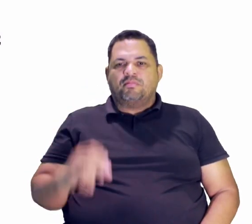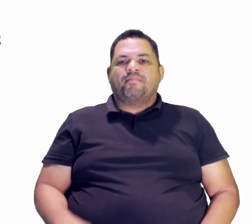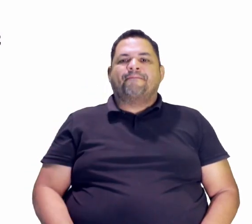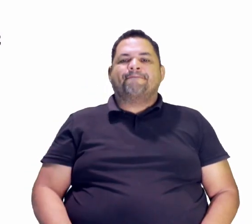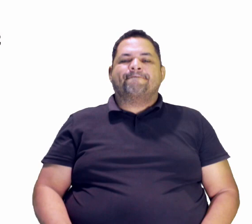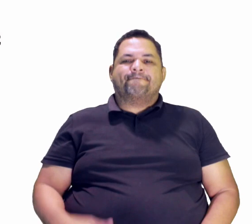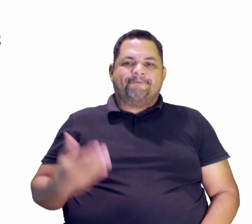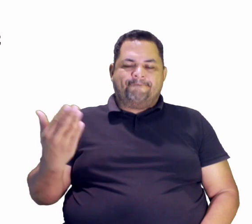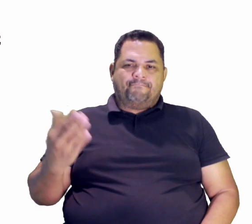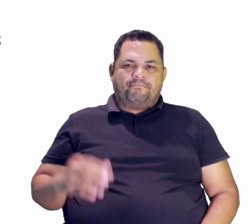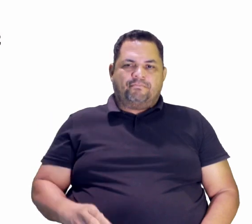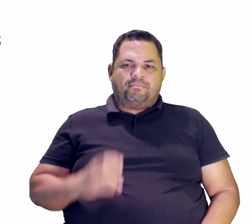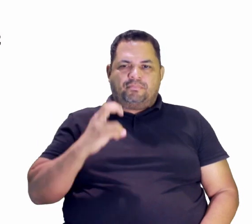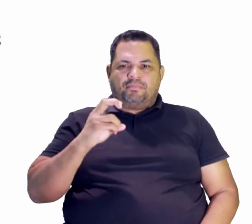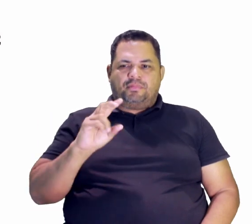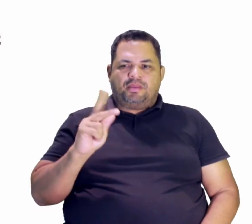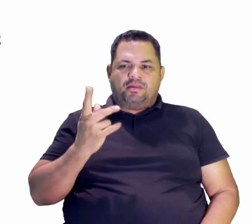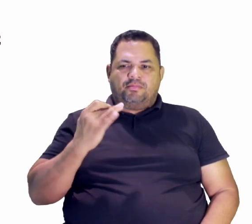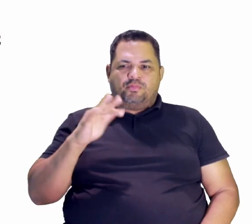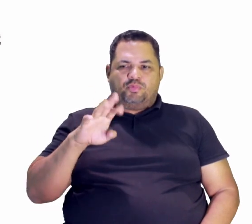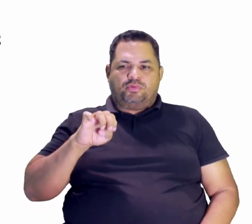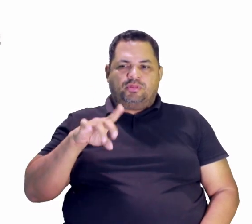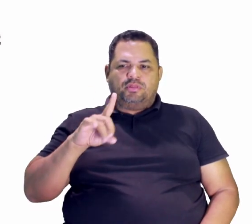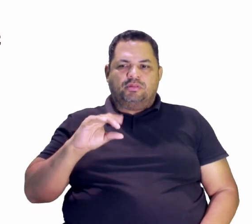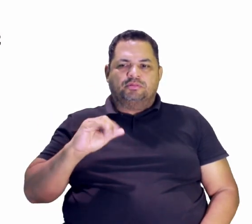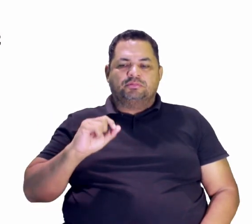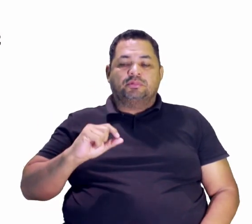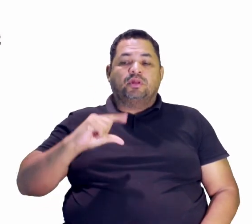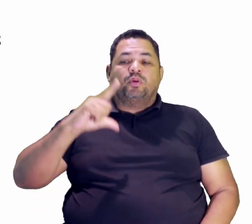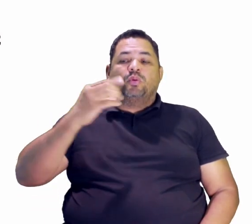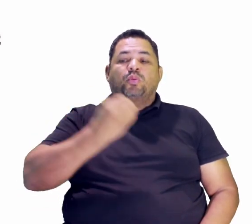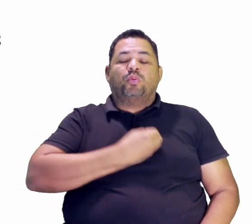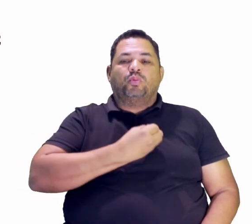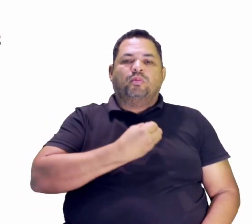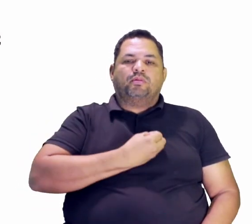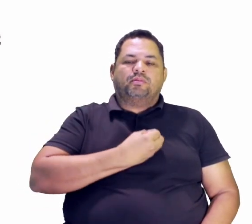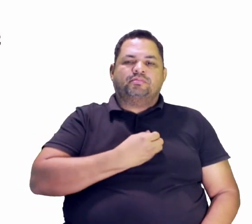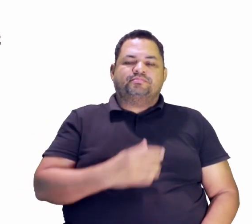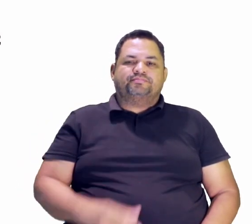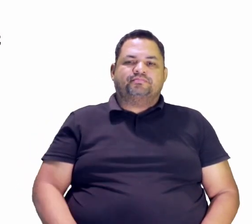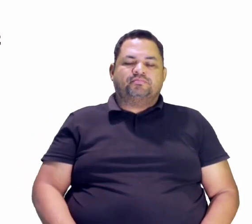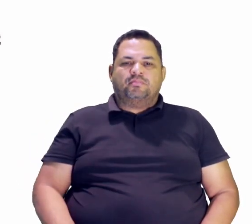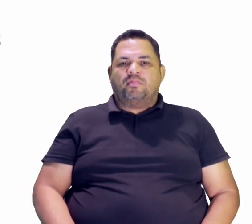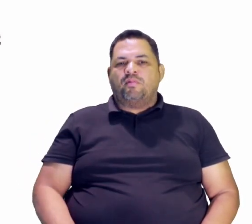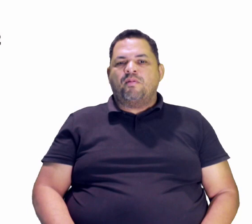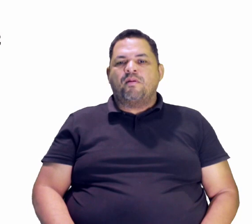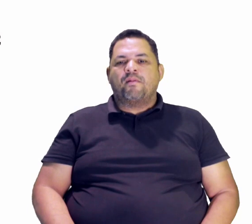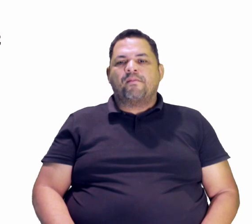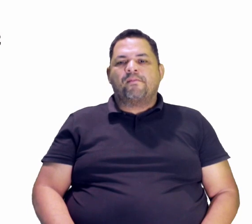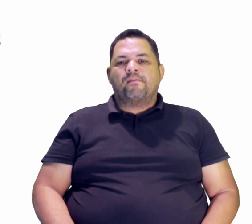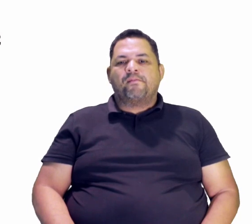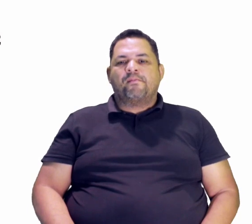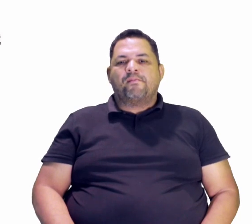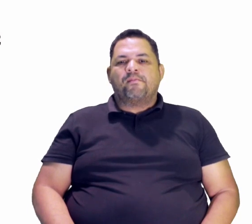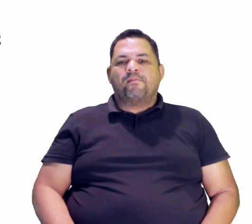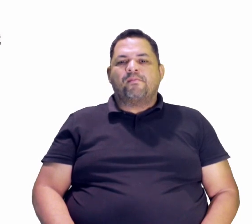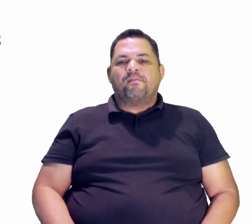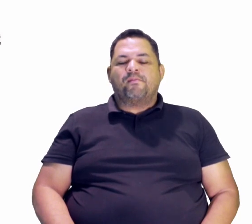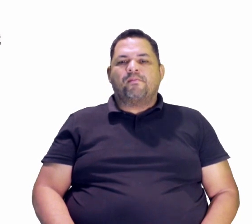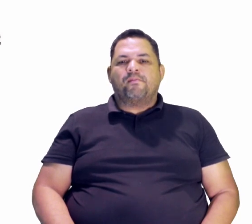5. 5 é a hipotenusa. Sempre a hipotenusa é maior do que os outros dois catetos. Nunca é menor, tá? Desses